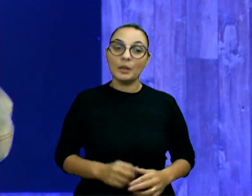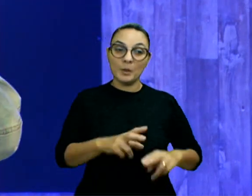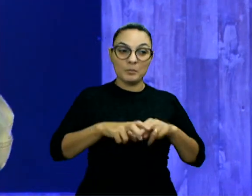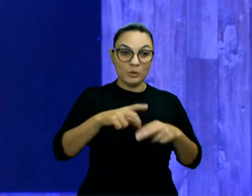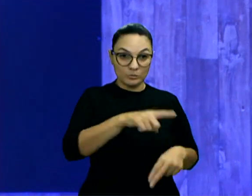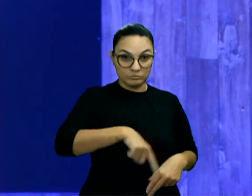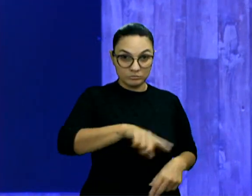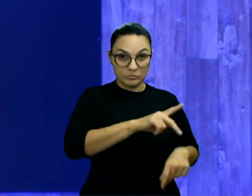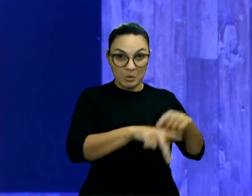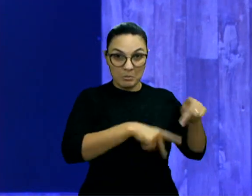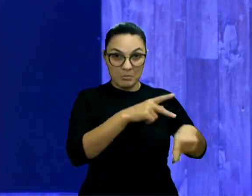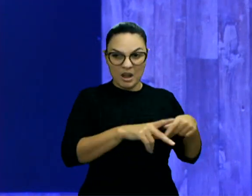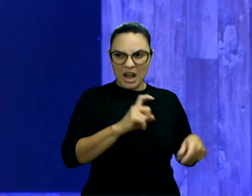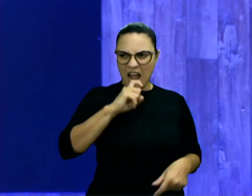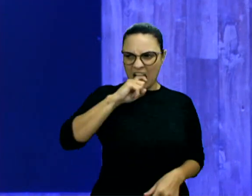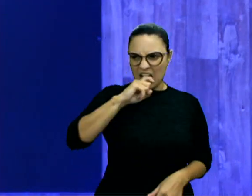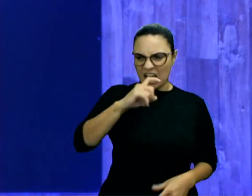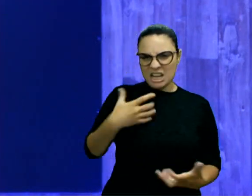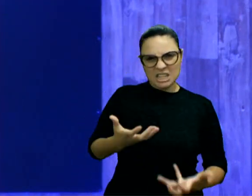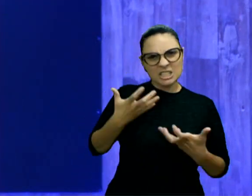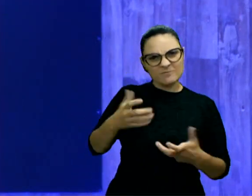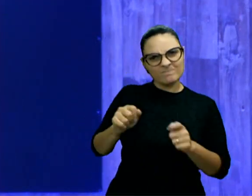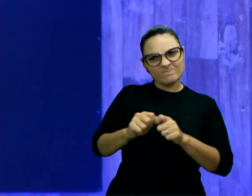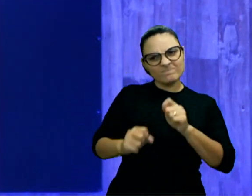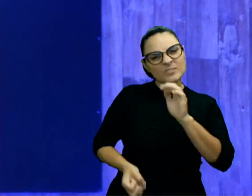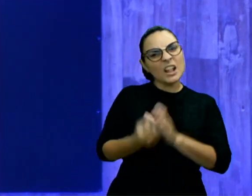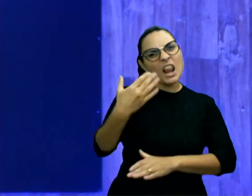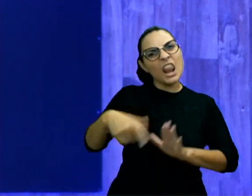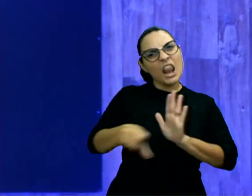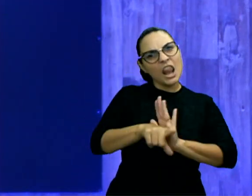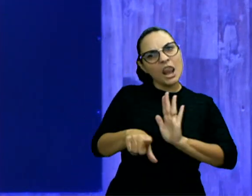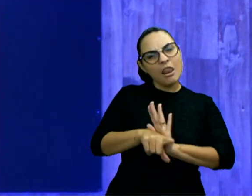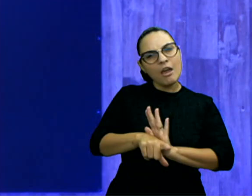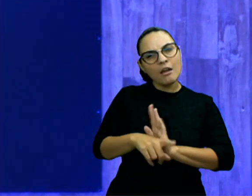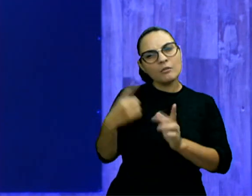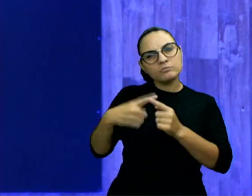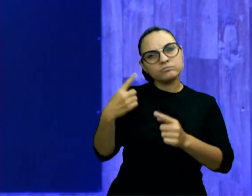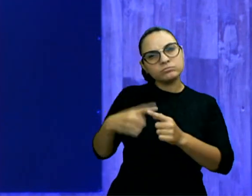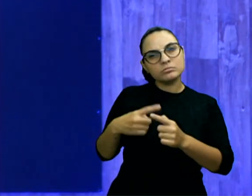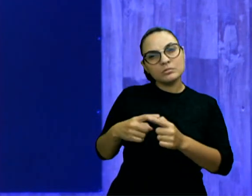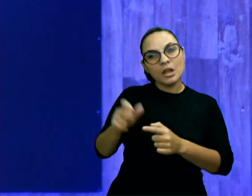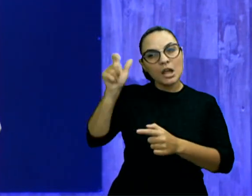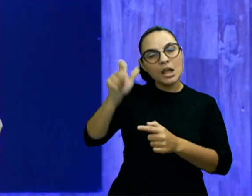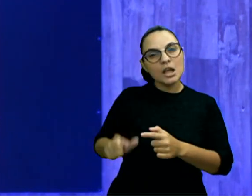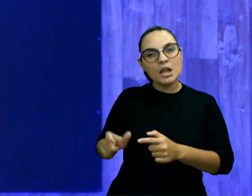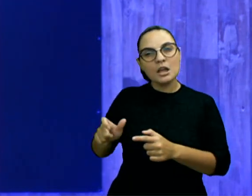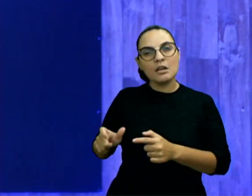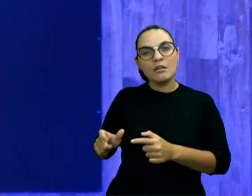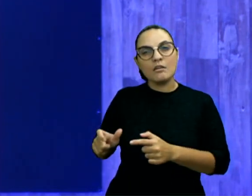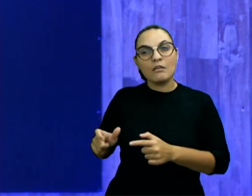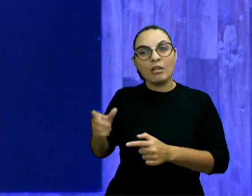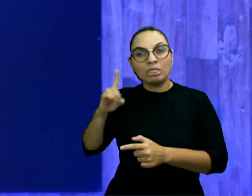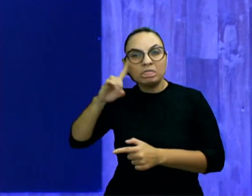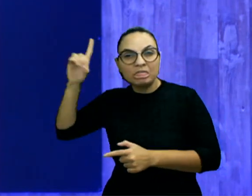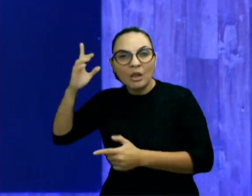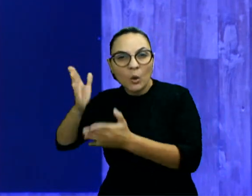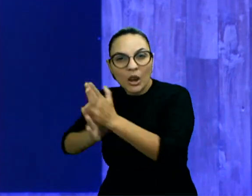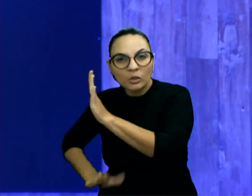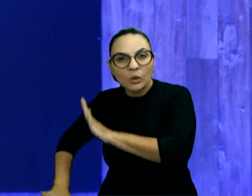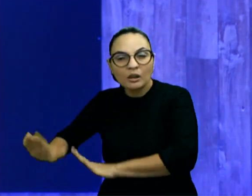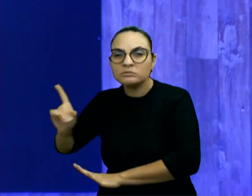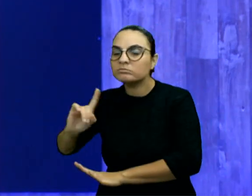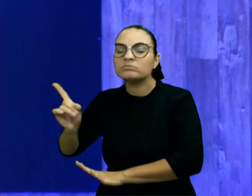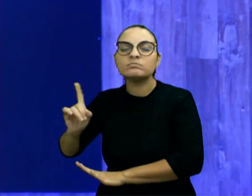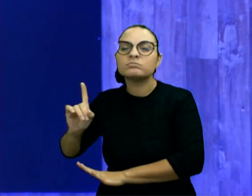que todos só podem falar com o rei. Eles chegam à conclusão. Humanamente